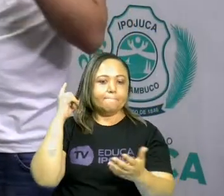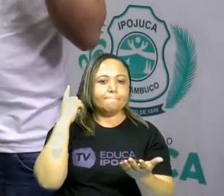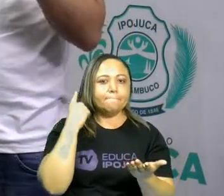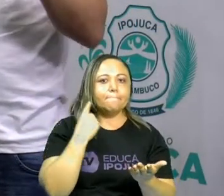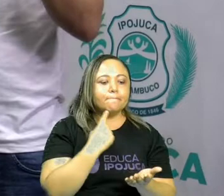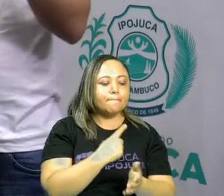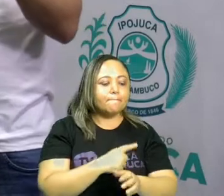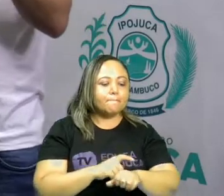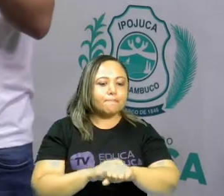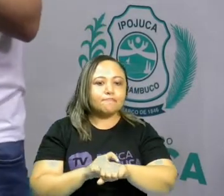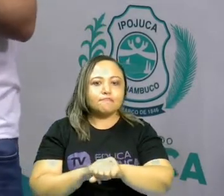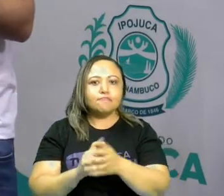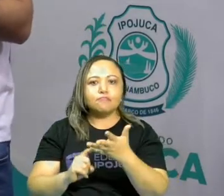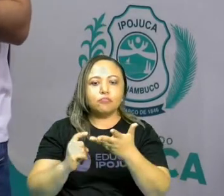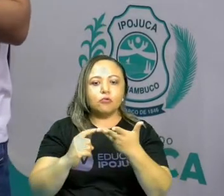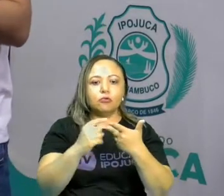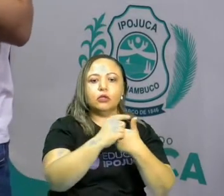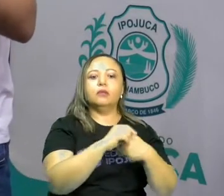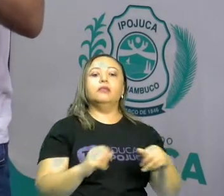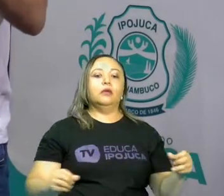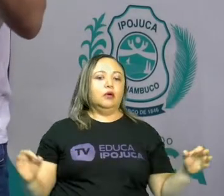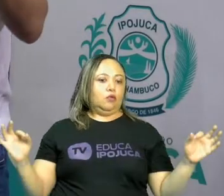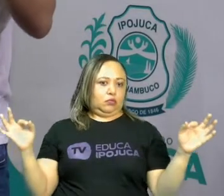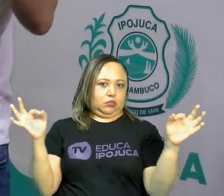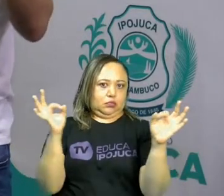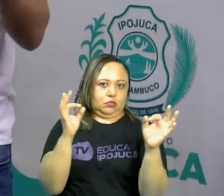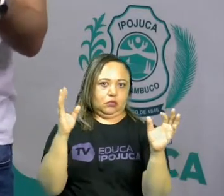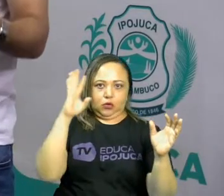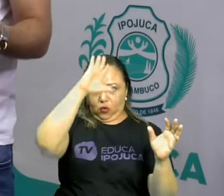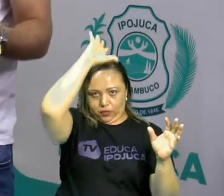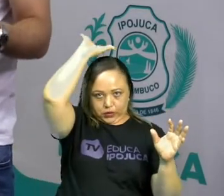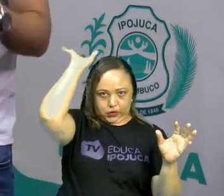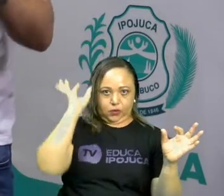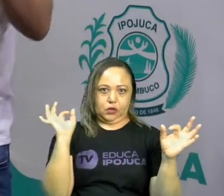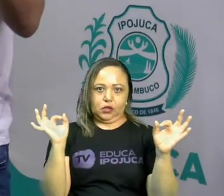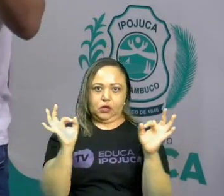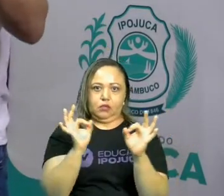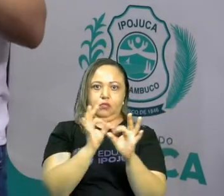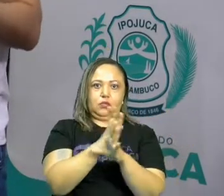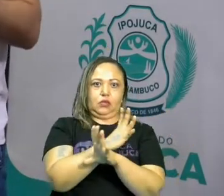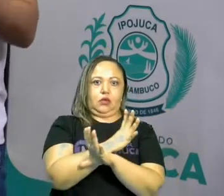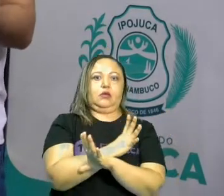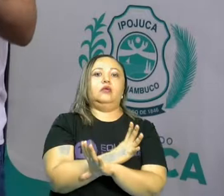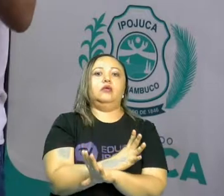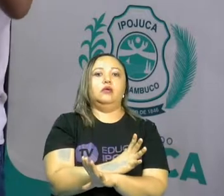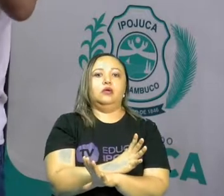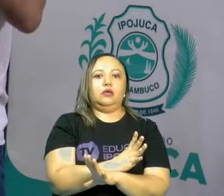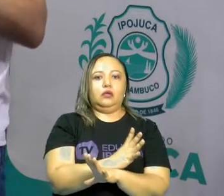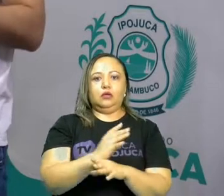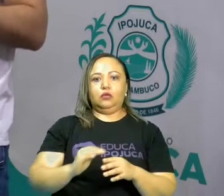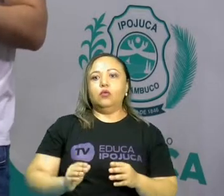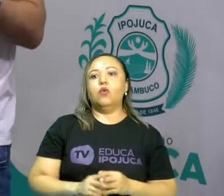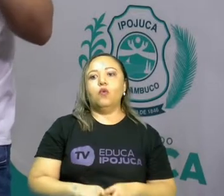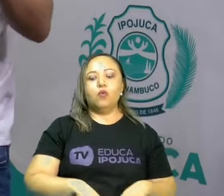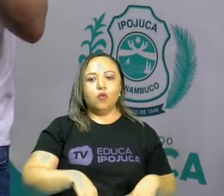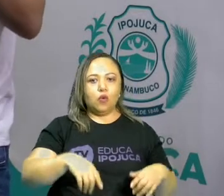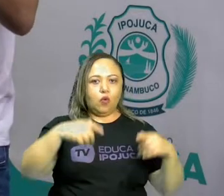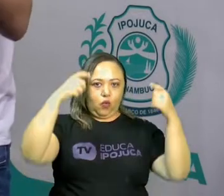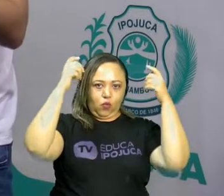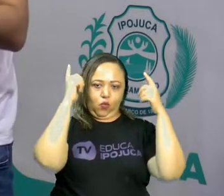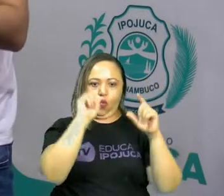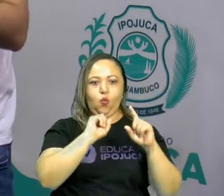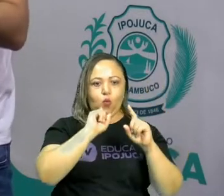marcada pelo fim do Império Romano então confins do Império Romano você vai o início da chamada